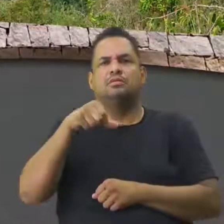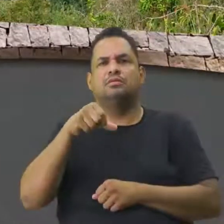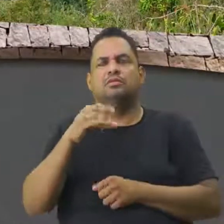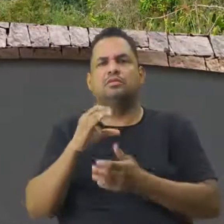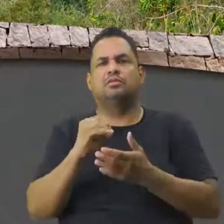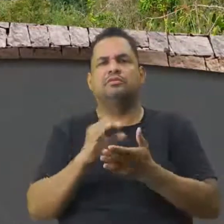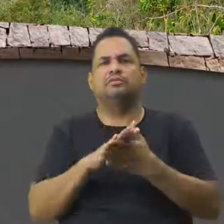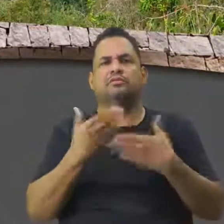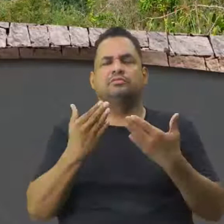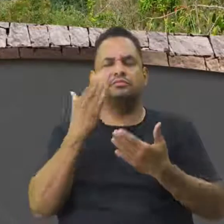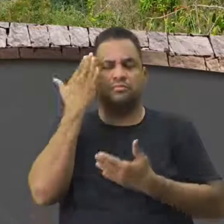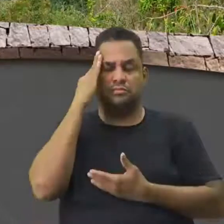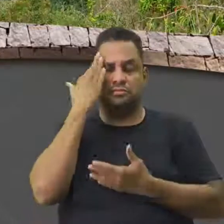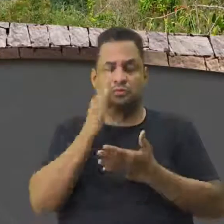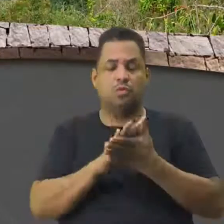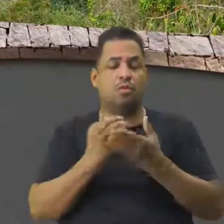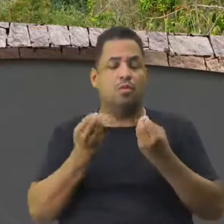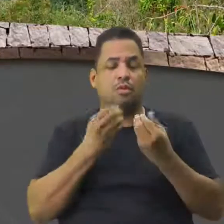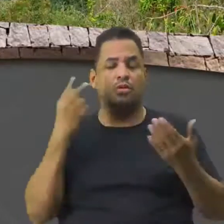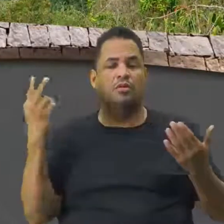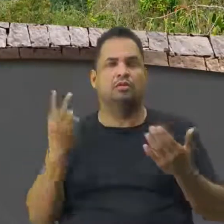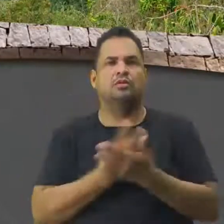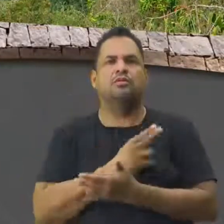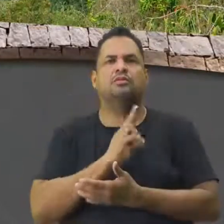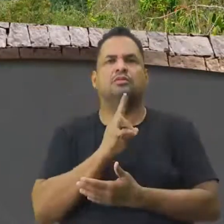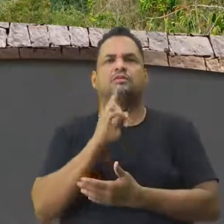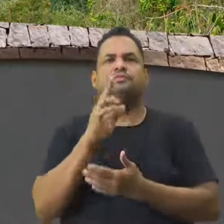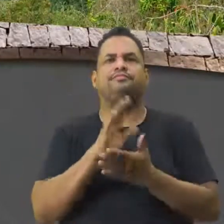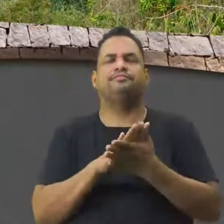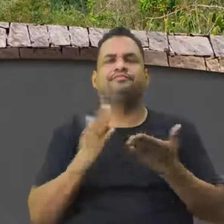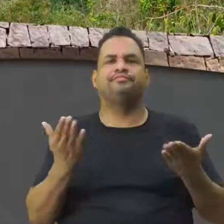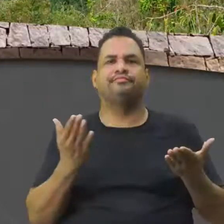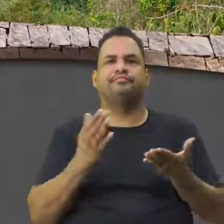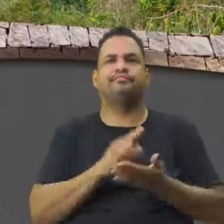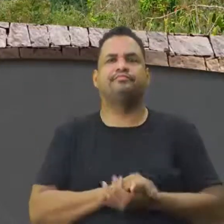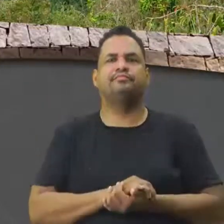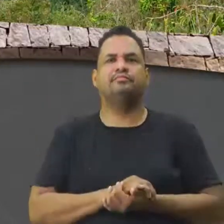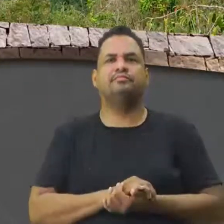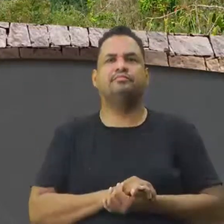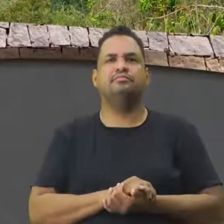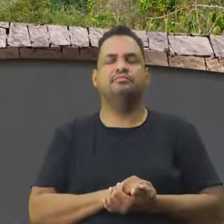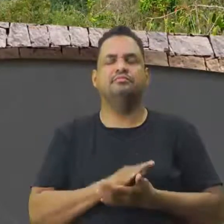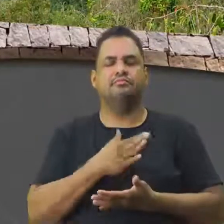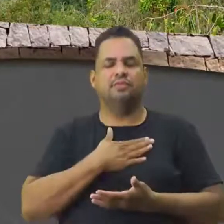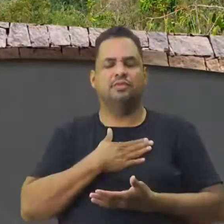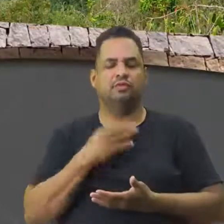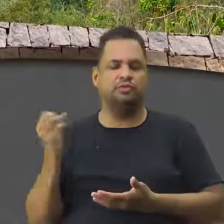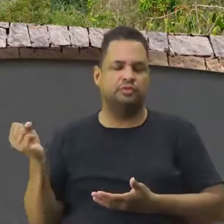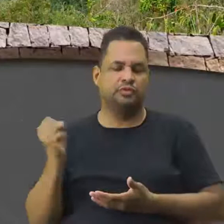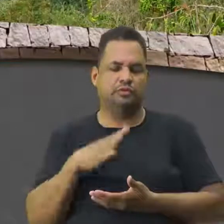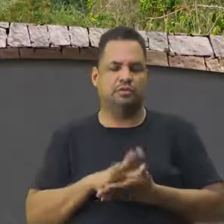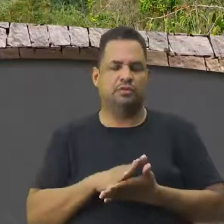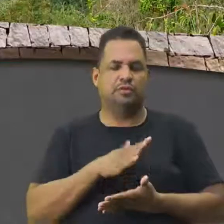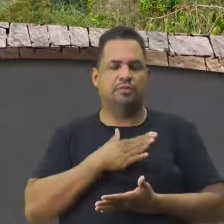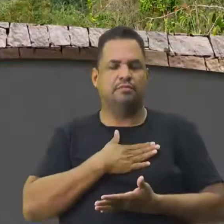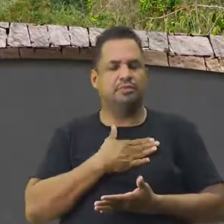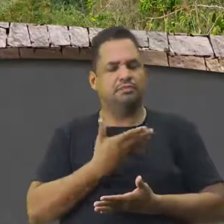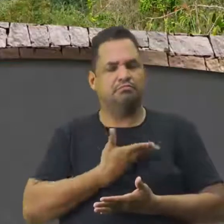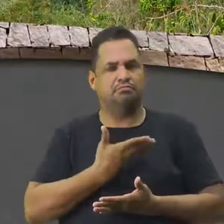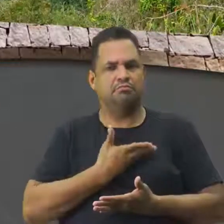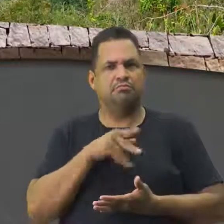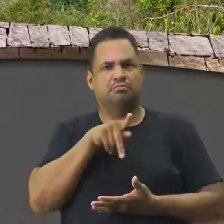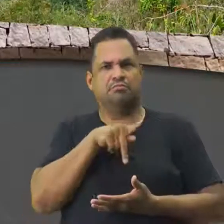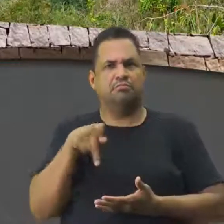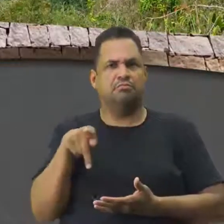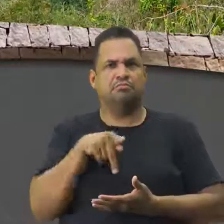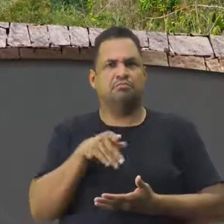Entendeu como é que funciona o processo? Portanto, meu querido, meu jovem, meu amigo, meu professor, é